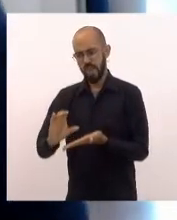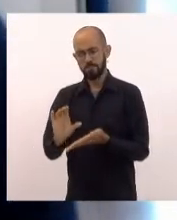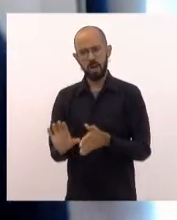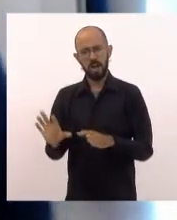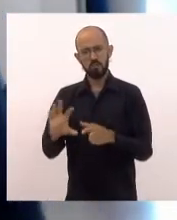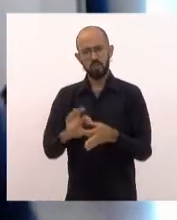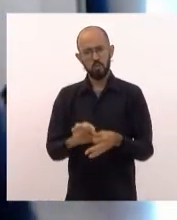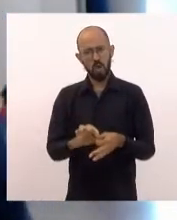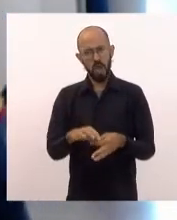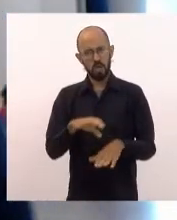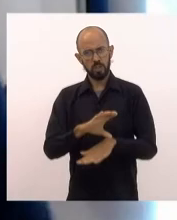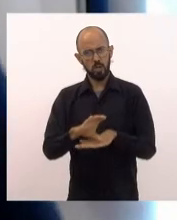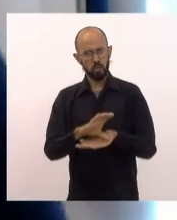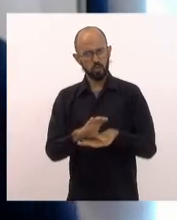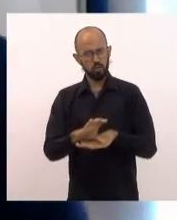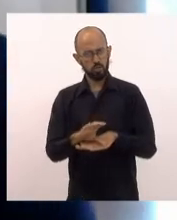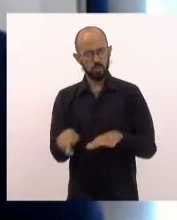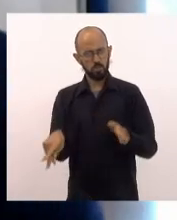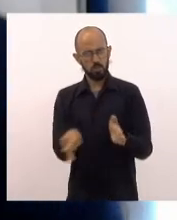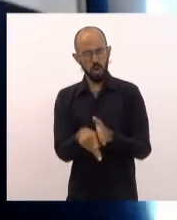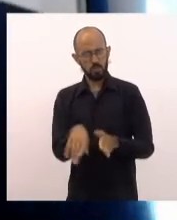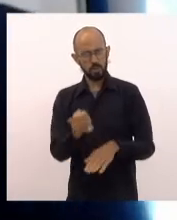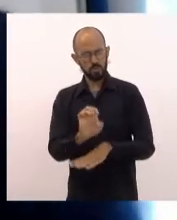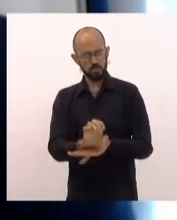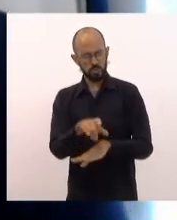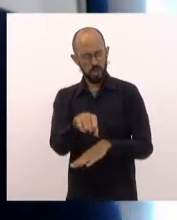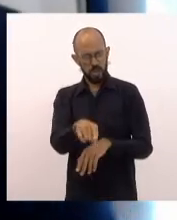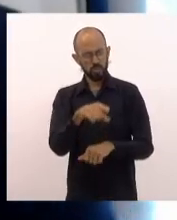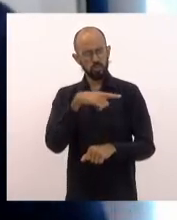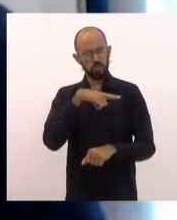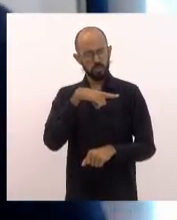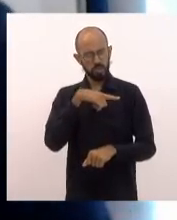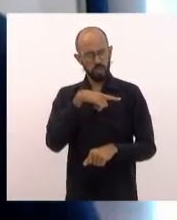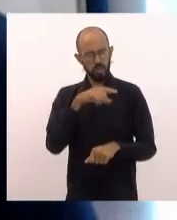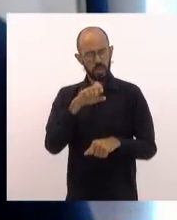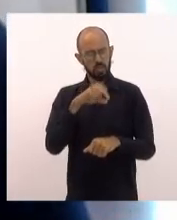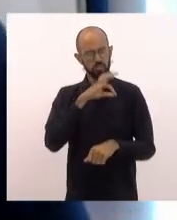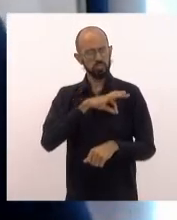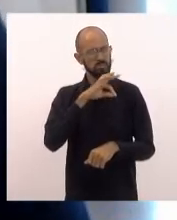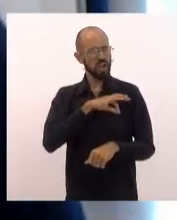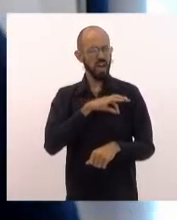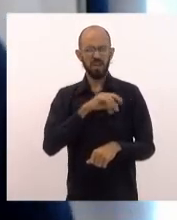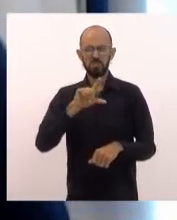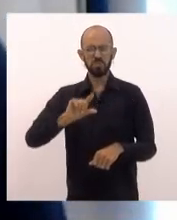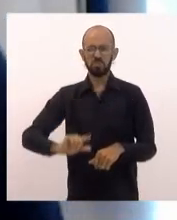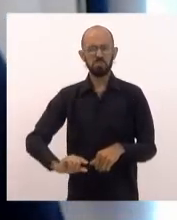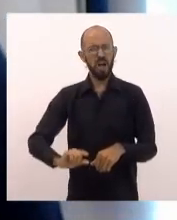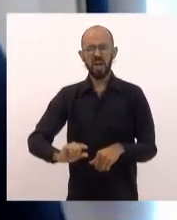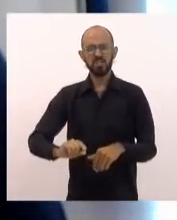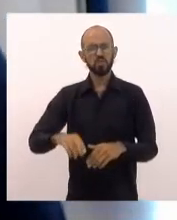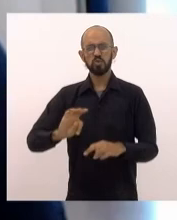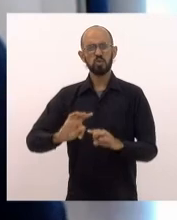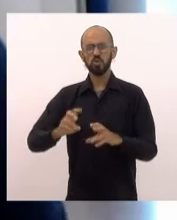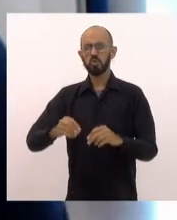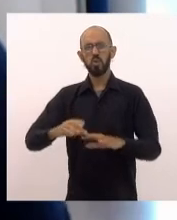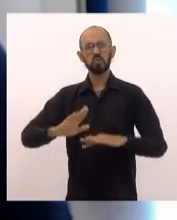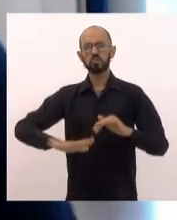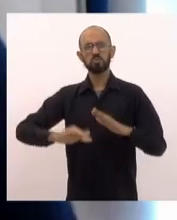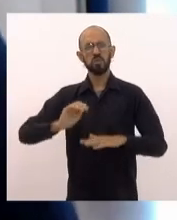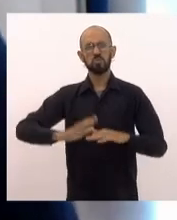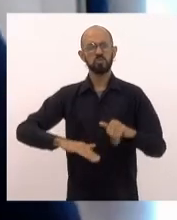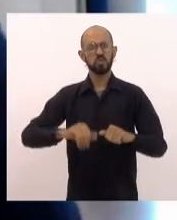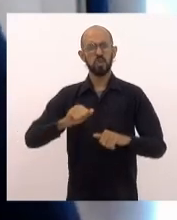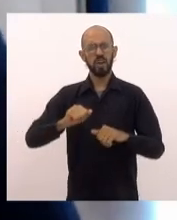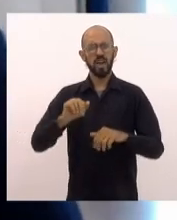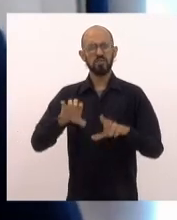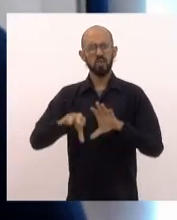de financiamento específico, que é o Fundeb, e que tem um dos salários mais baixos de todas as carreiras de nível superior do Estado, que